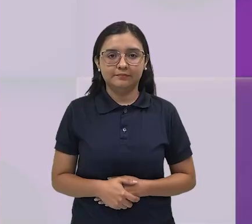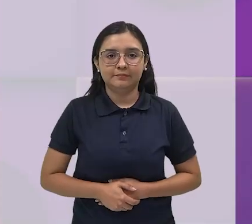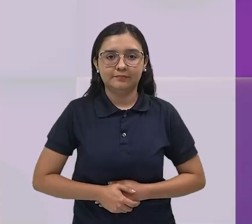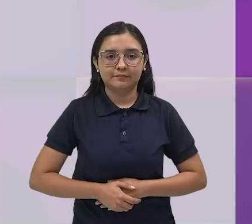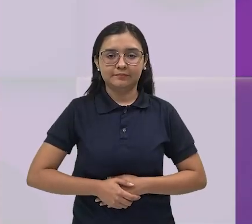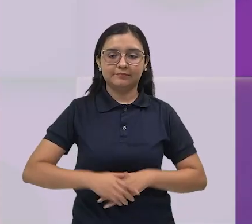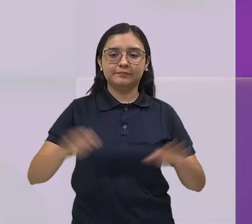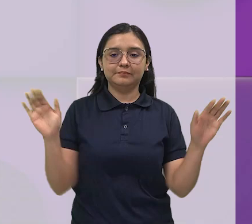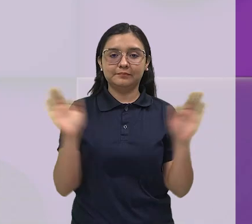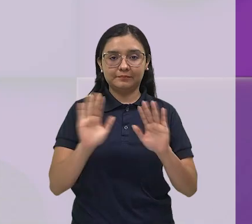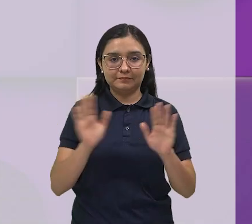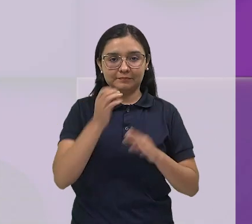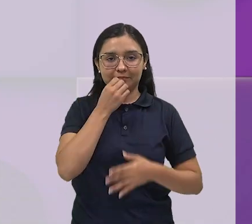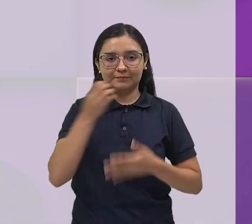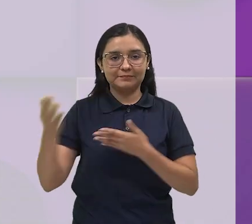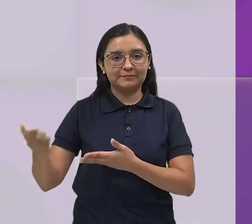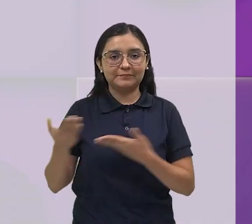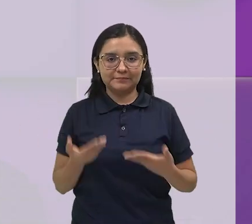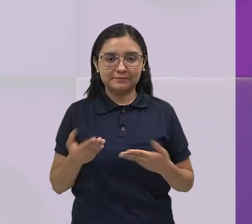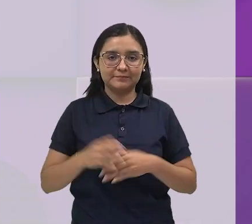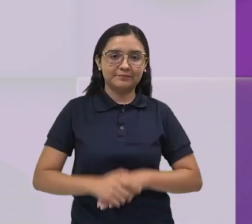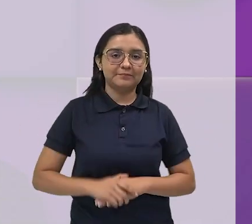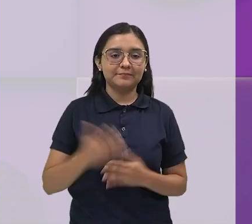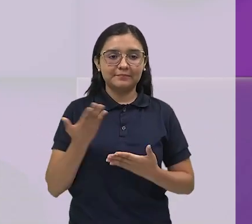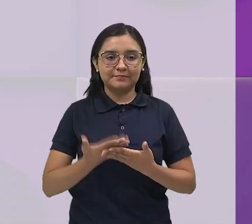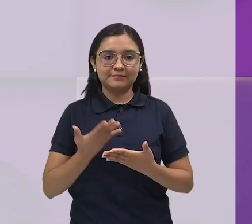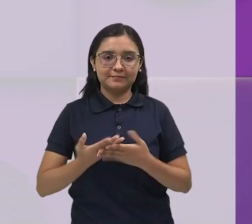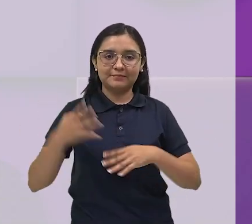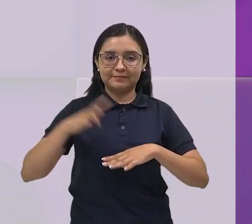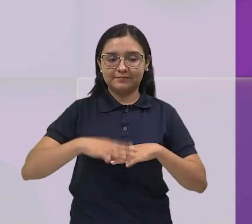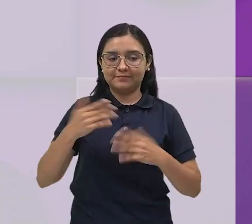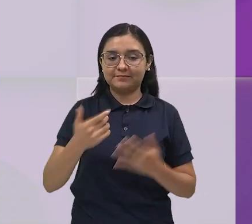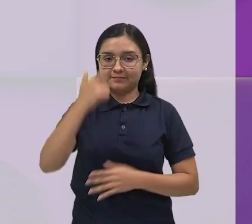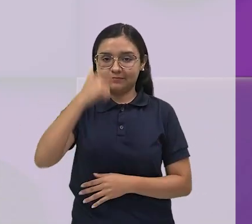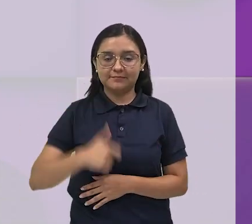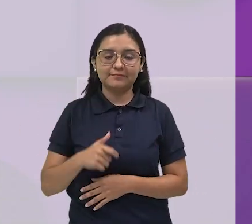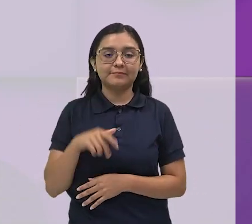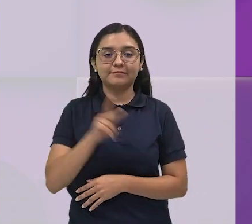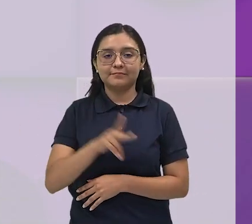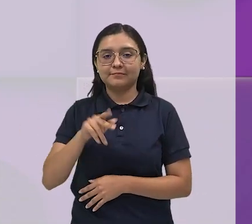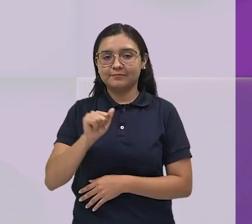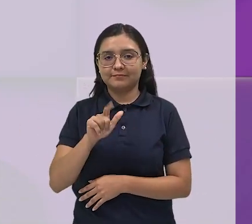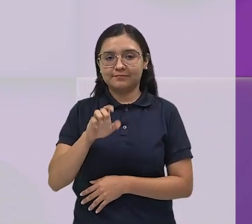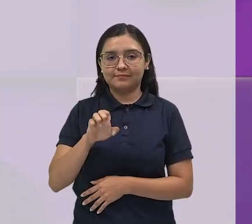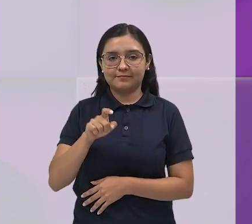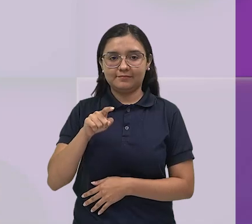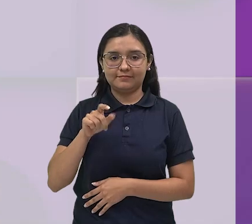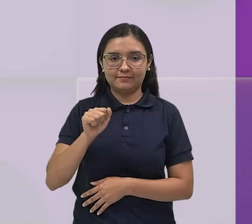Olá, seja bem-vinda, seja bem-vindo a mais uma aula de matemática aqui comigo, professor